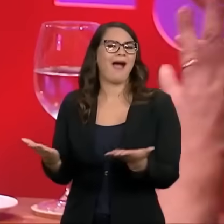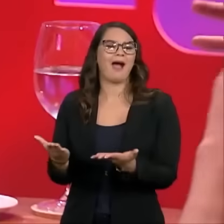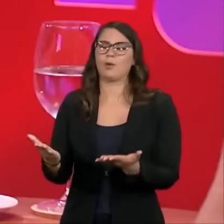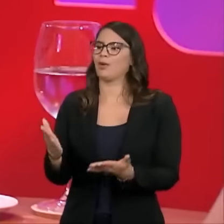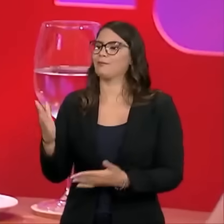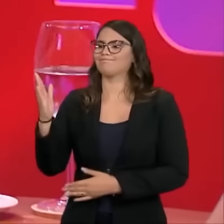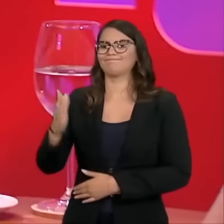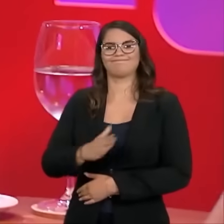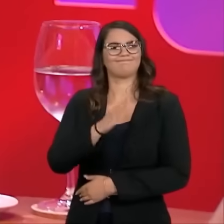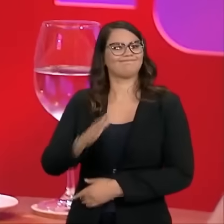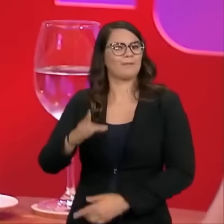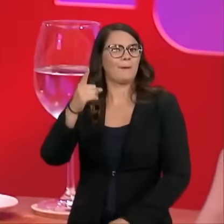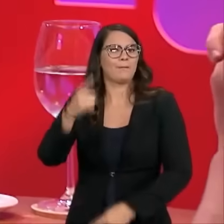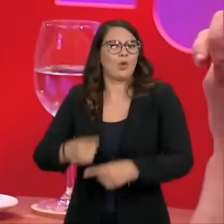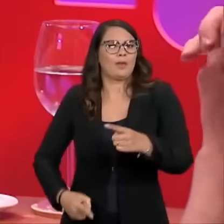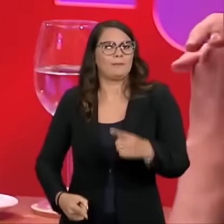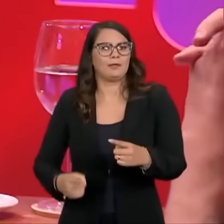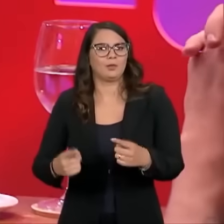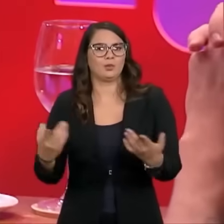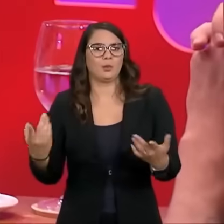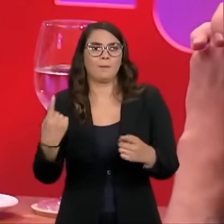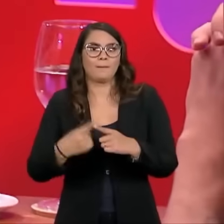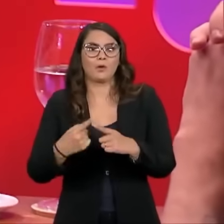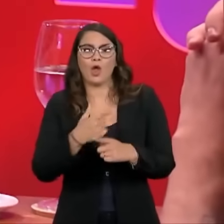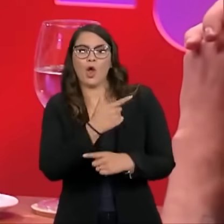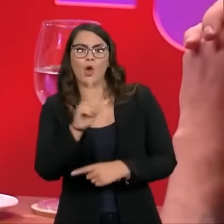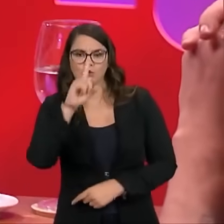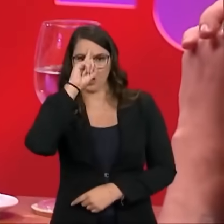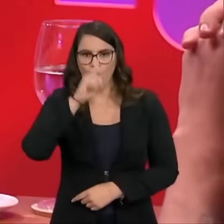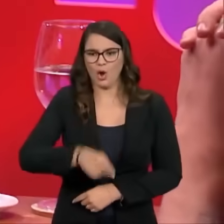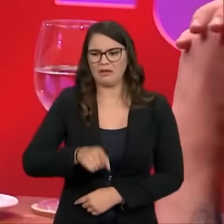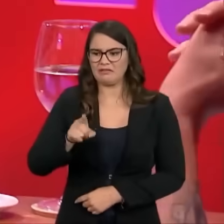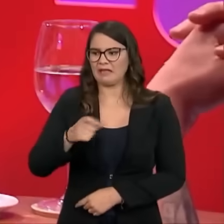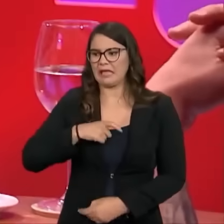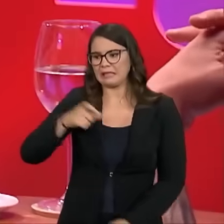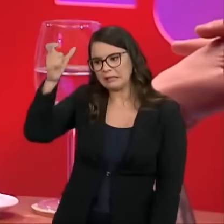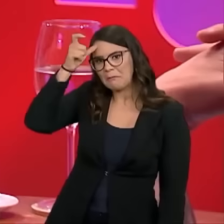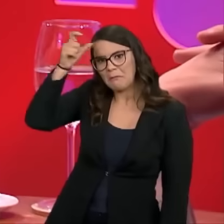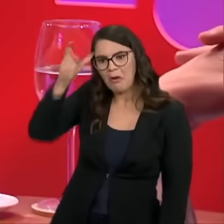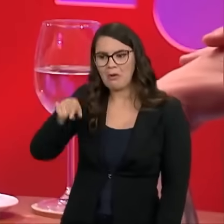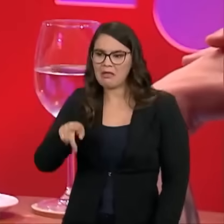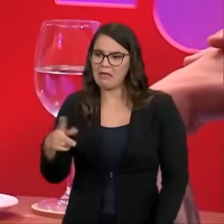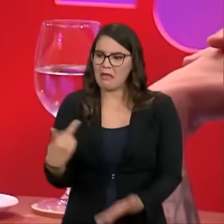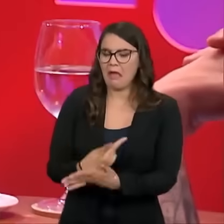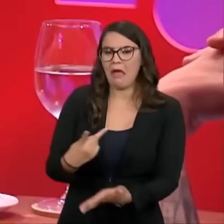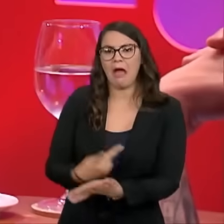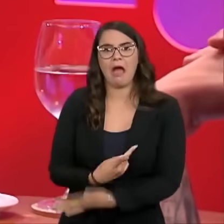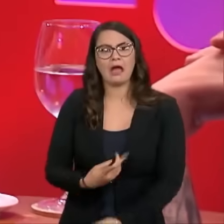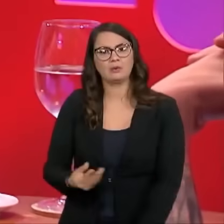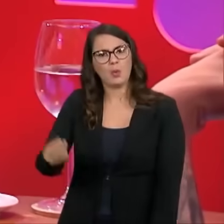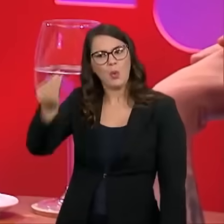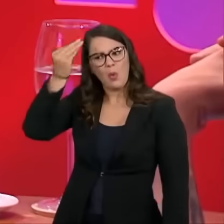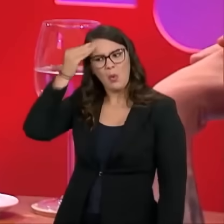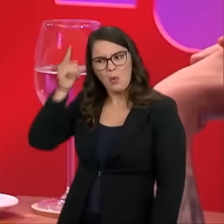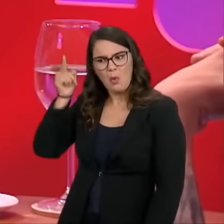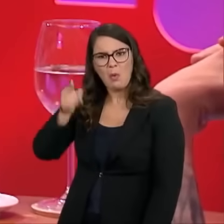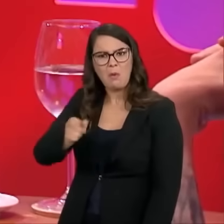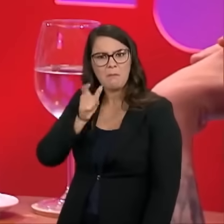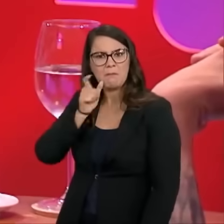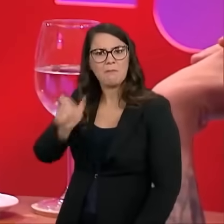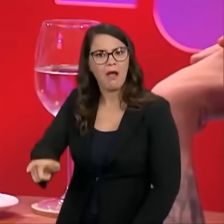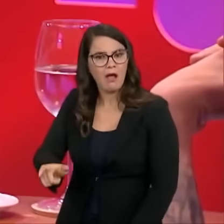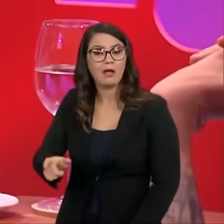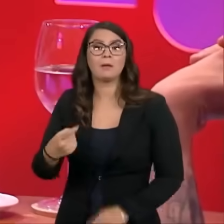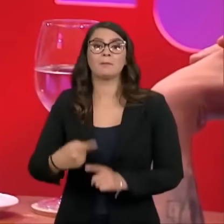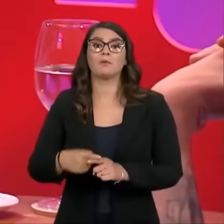mais porque aqui há uma outra ordem dominante que diz que isso é demônio que diz que isso é errado que culpabiliza aquelas mulheres porque